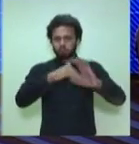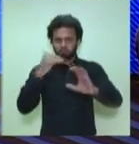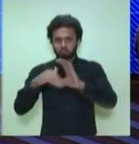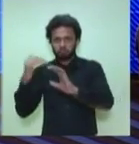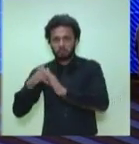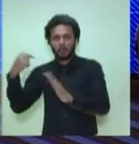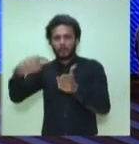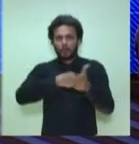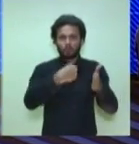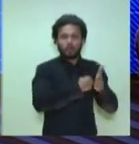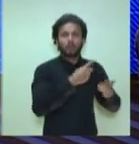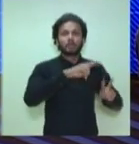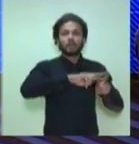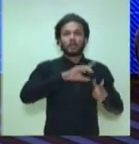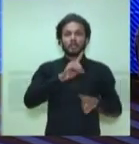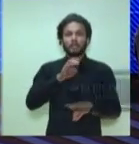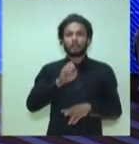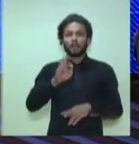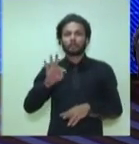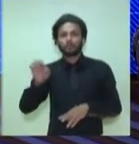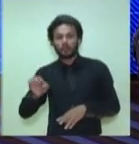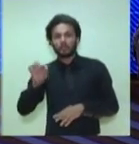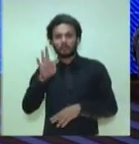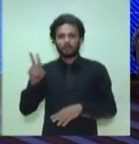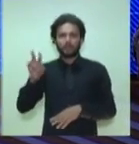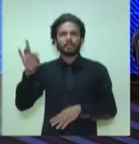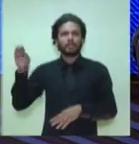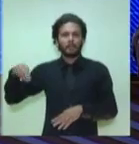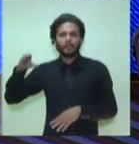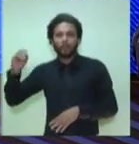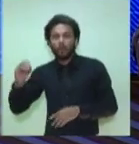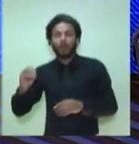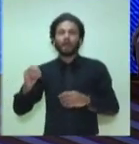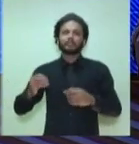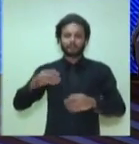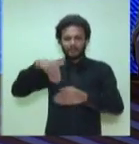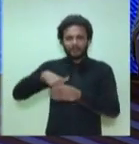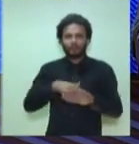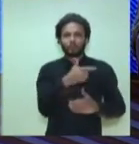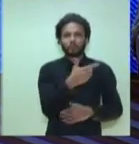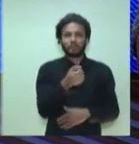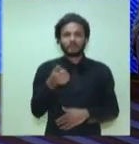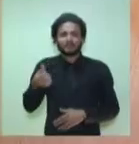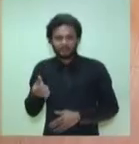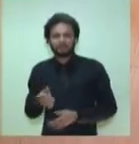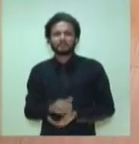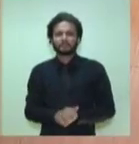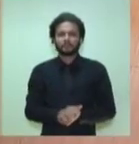Twitter, usando a hashtag Debate TV Em Tempo. Eleições 2016.